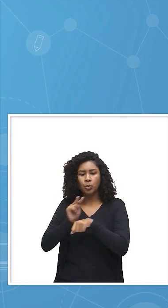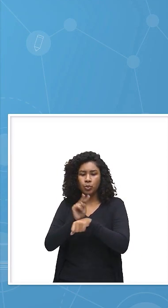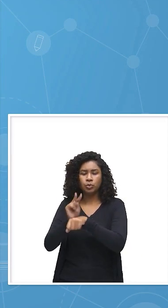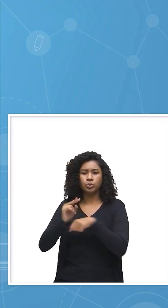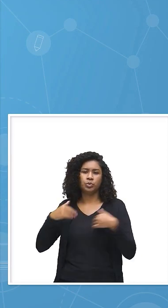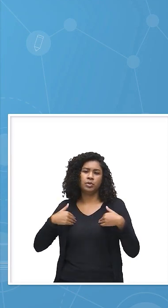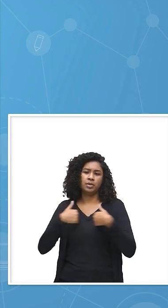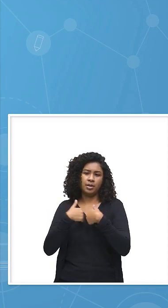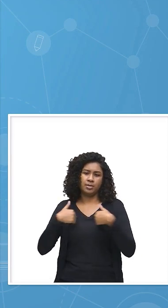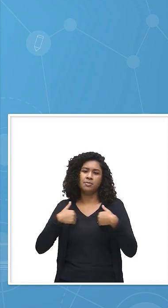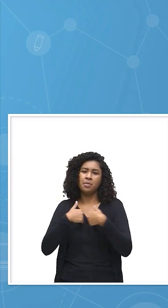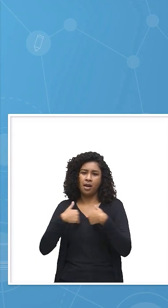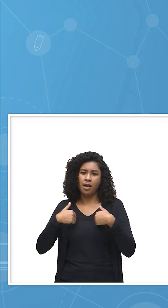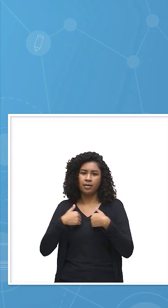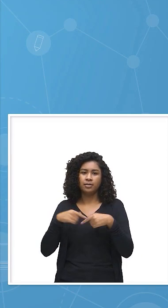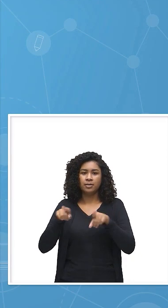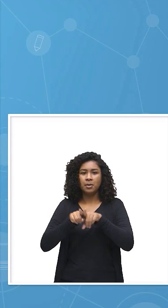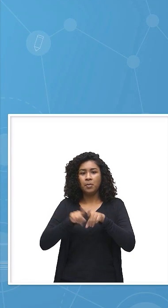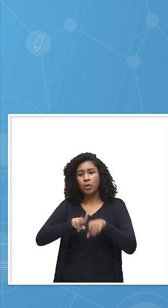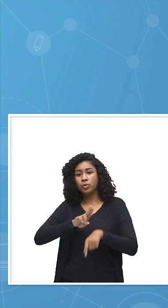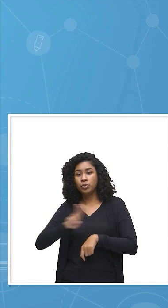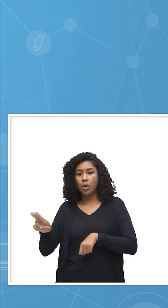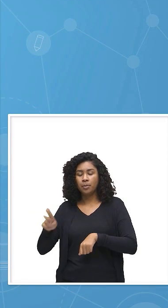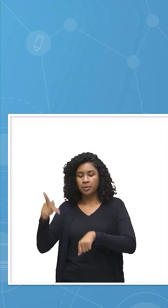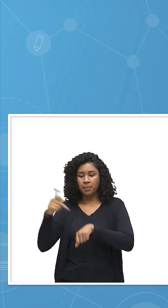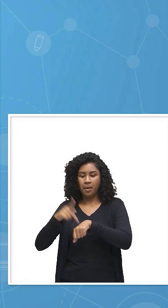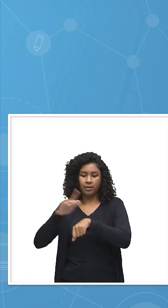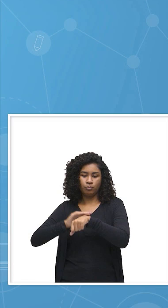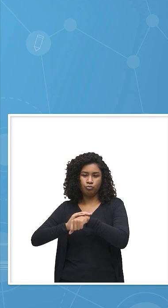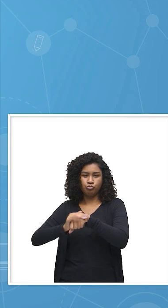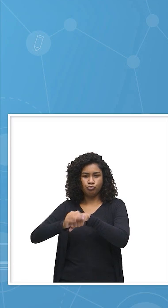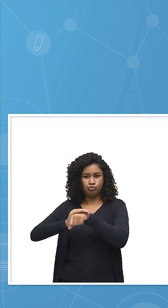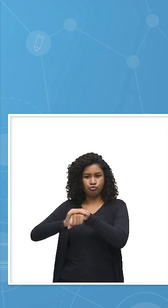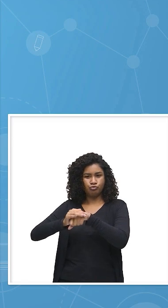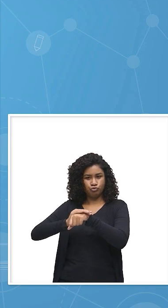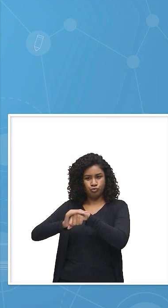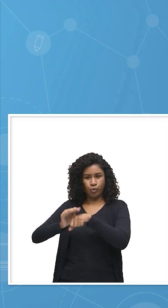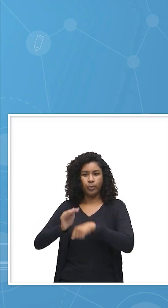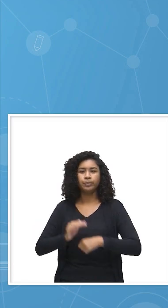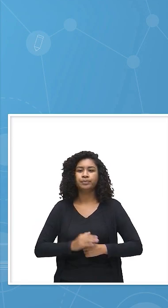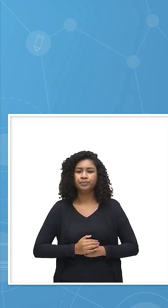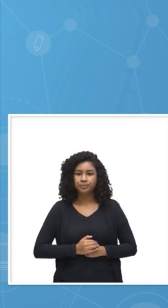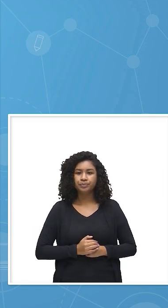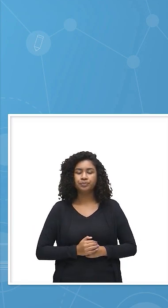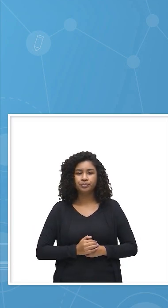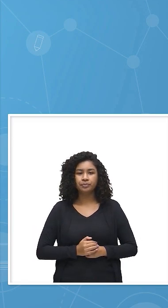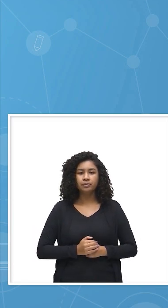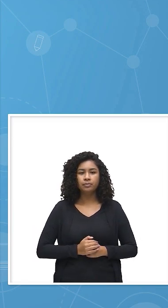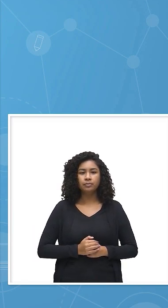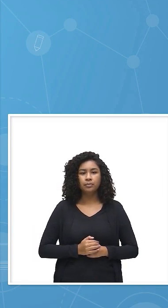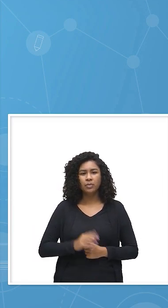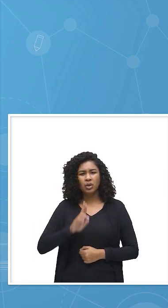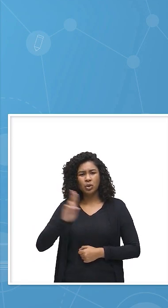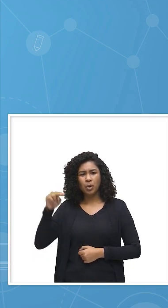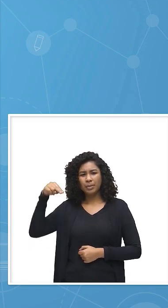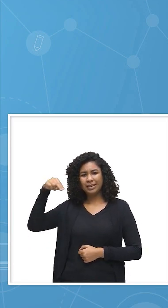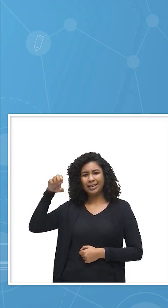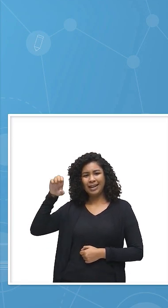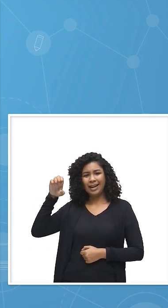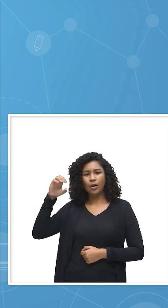Idade da Pedra Polida. Vamos lá dar uma olhadinha no nosso texto? Então, esse termo neolítico significa